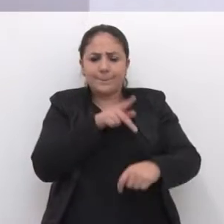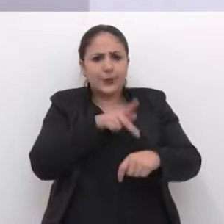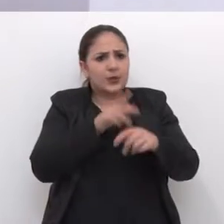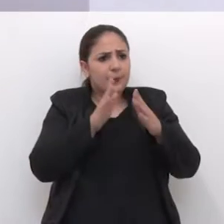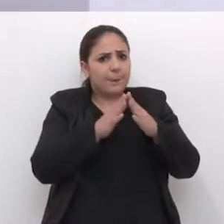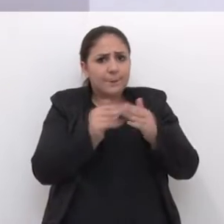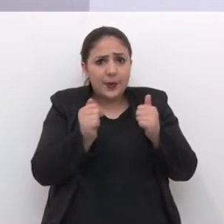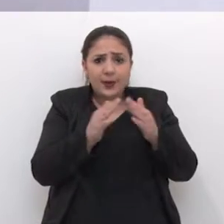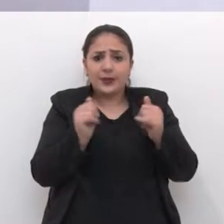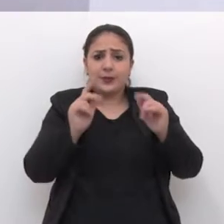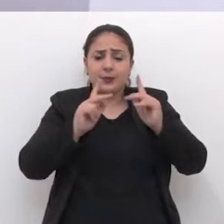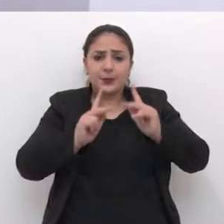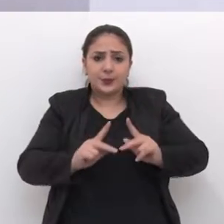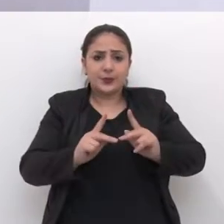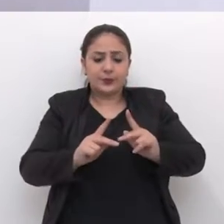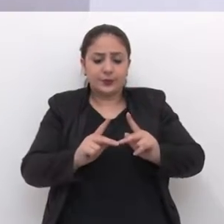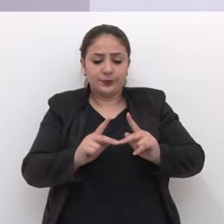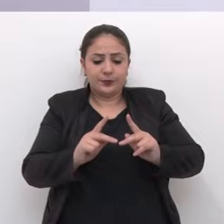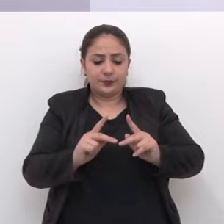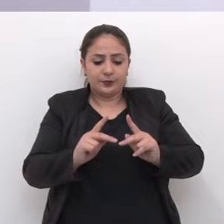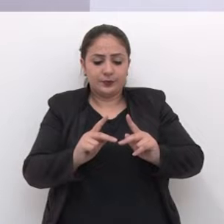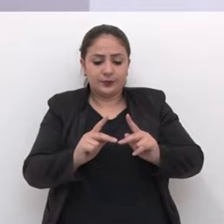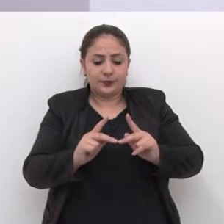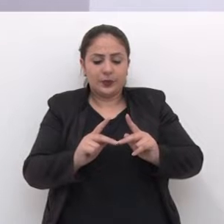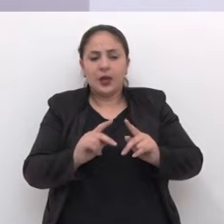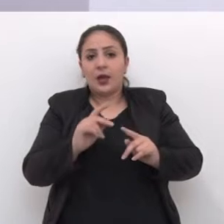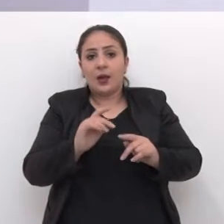está pedindo para as pessoas